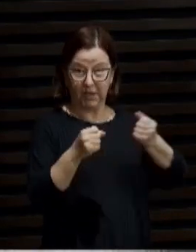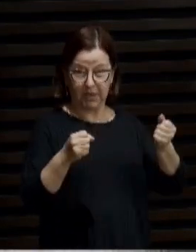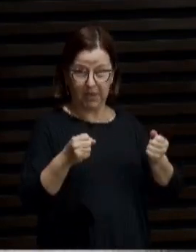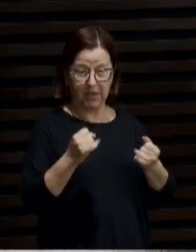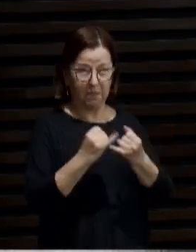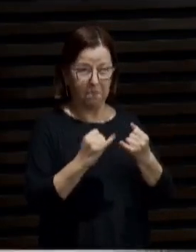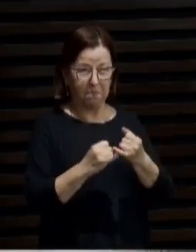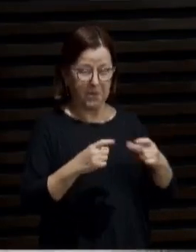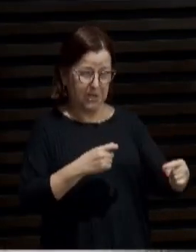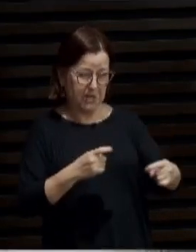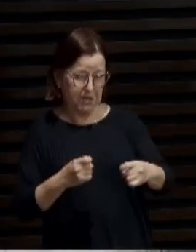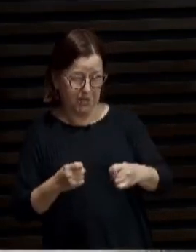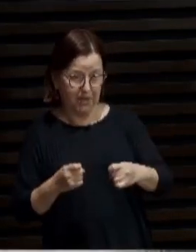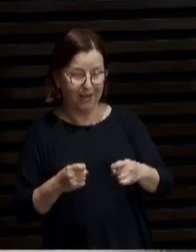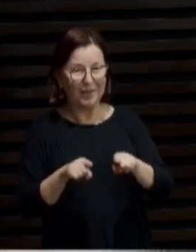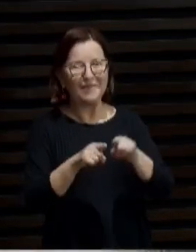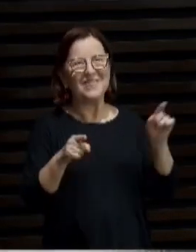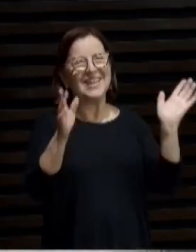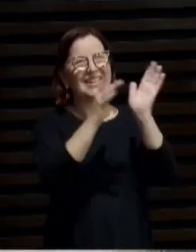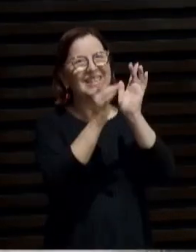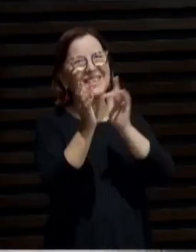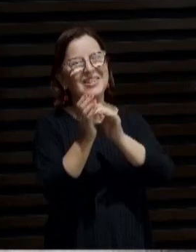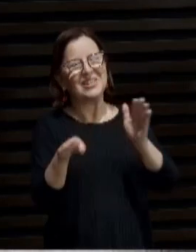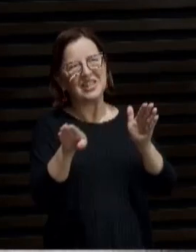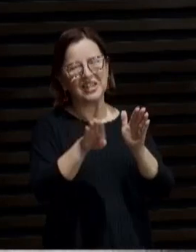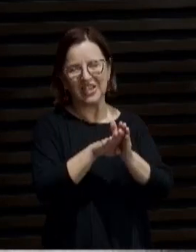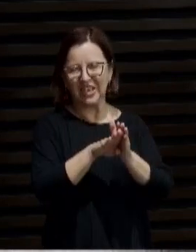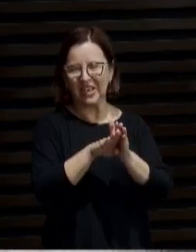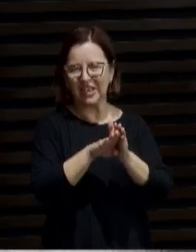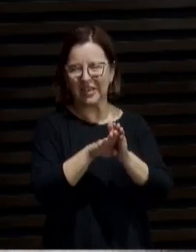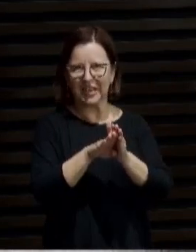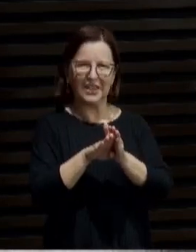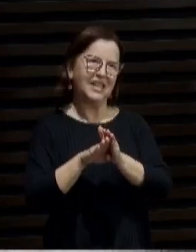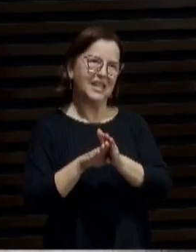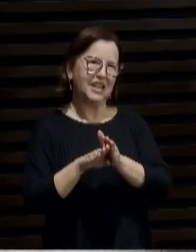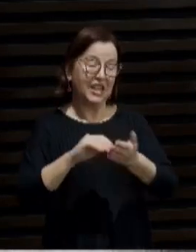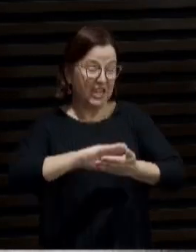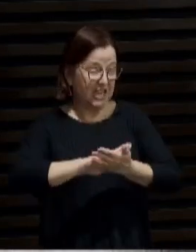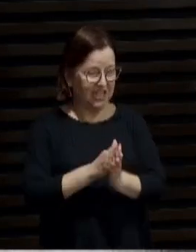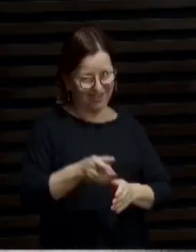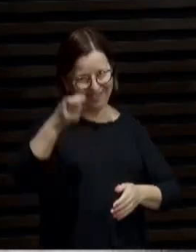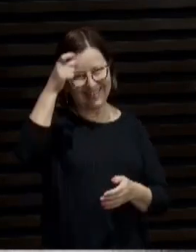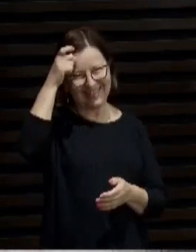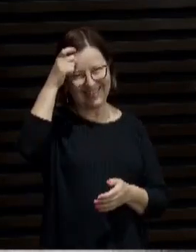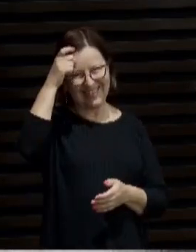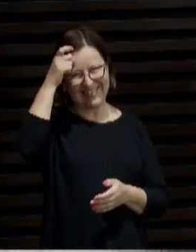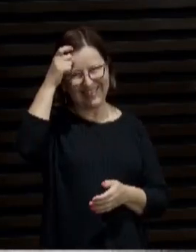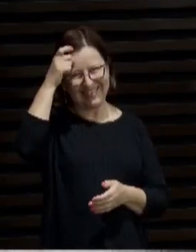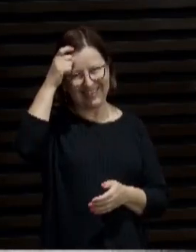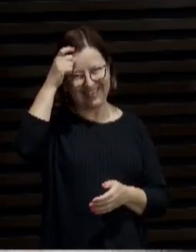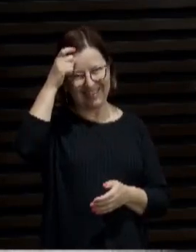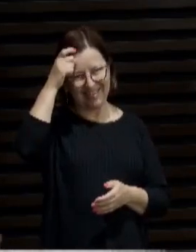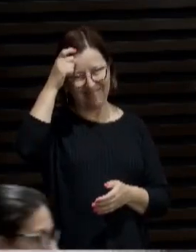terrível, e aí Jesus chega e simplesmente pega o Satanás e algema. Não tem guerra. Não teve